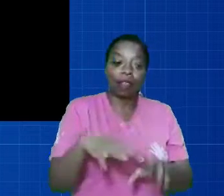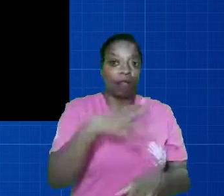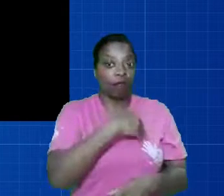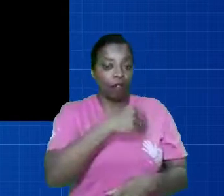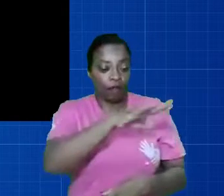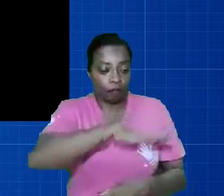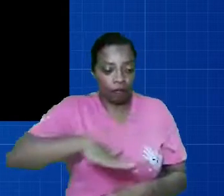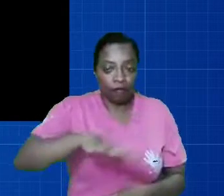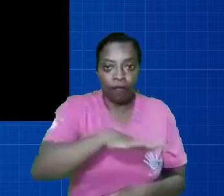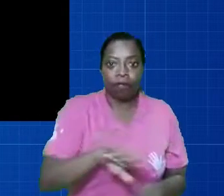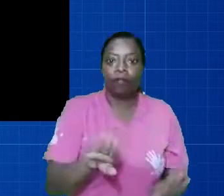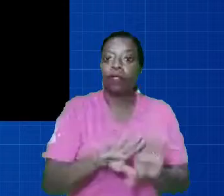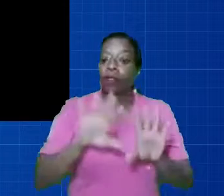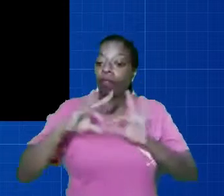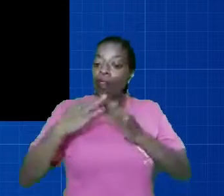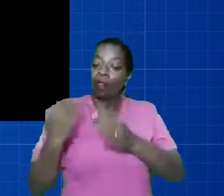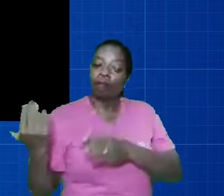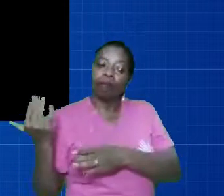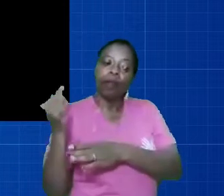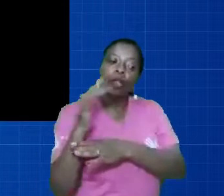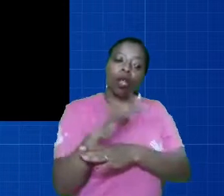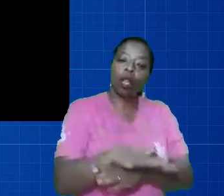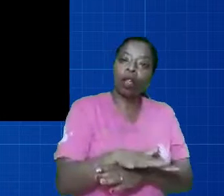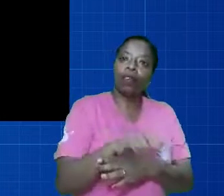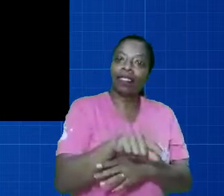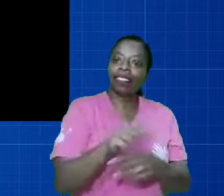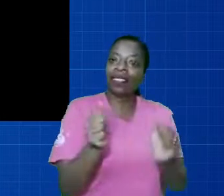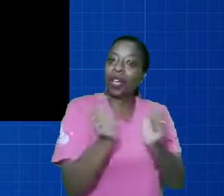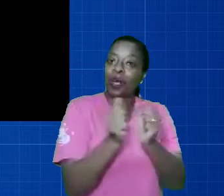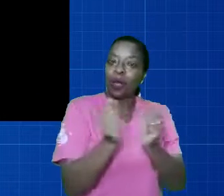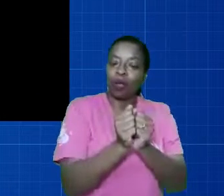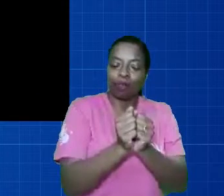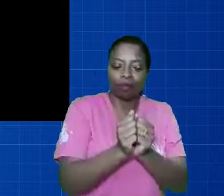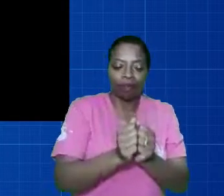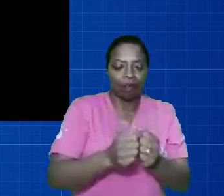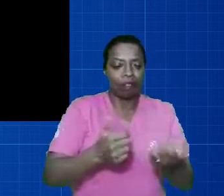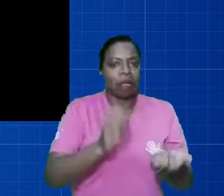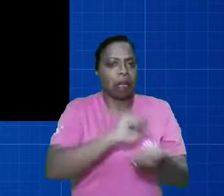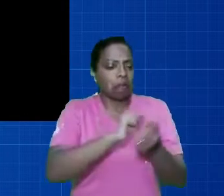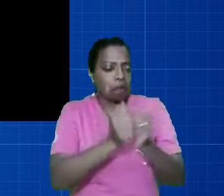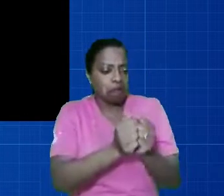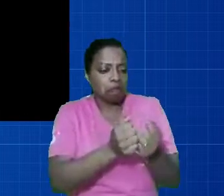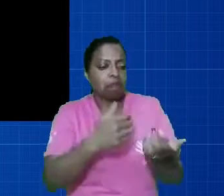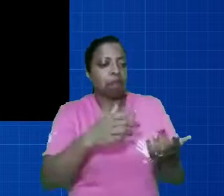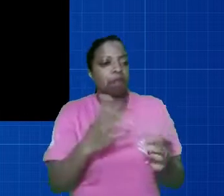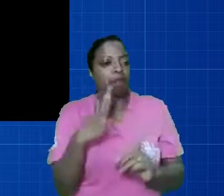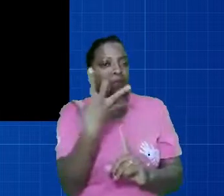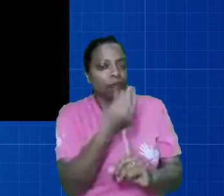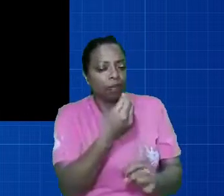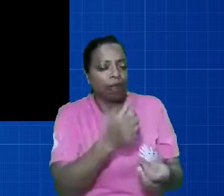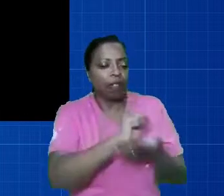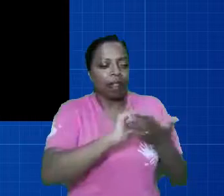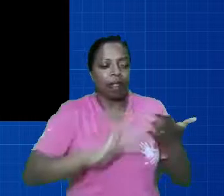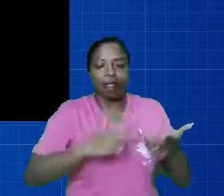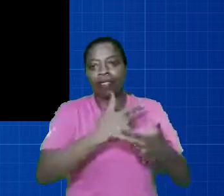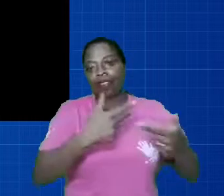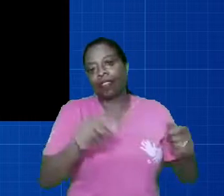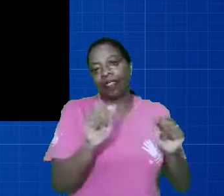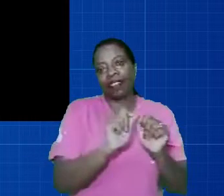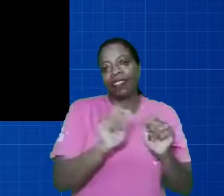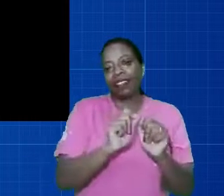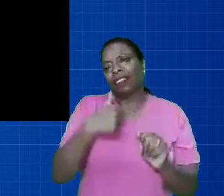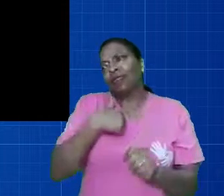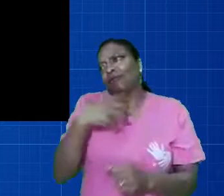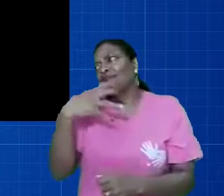crianças. É. Então, eu trouxe essas imagens até para um sentido nostálgico, né, a gente vê ali